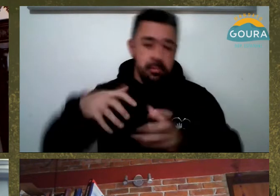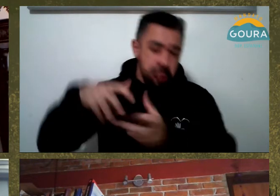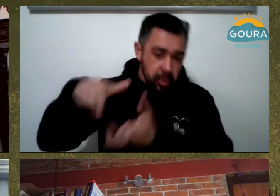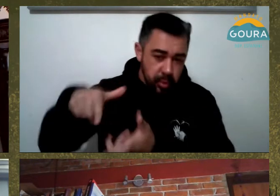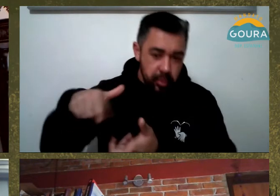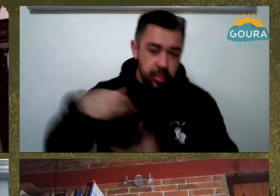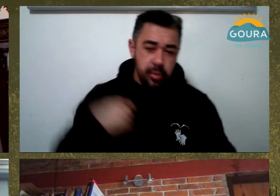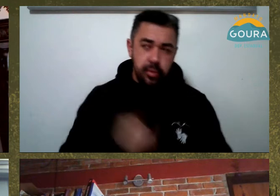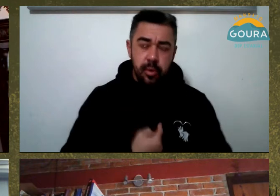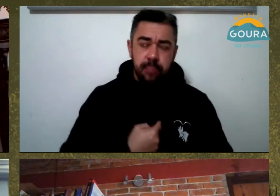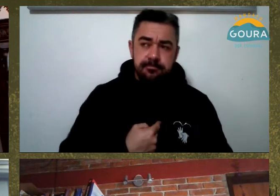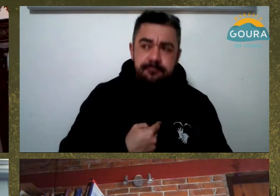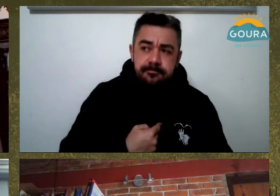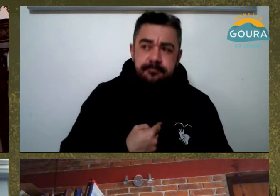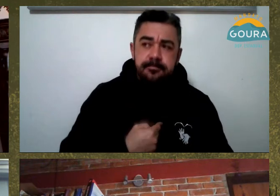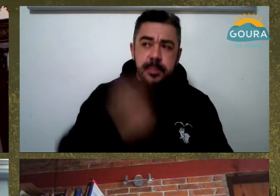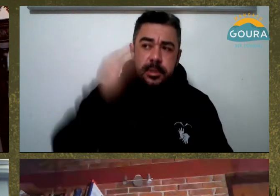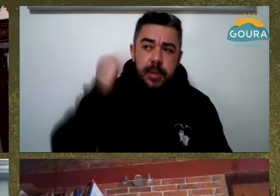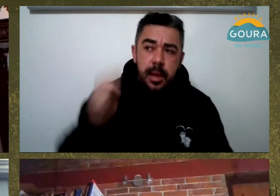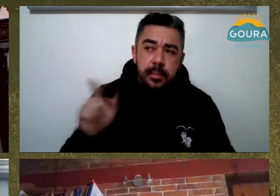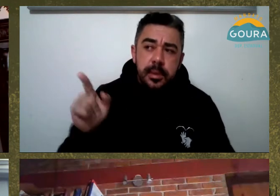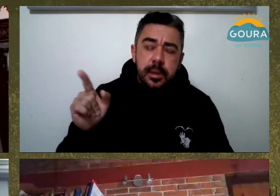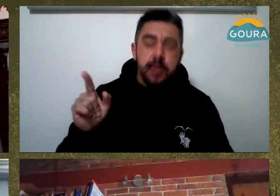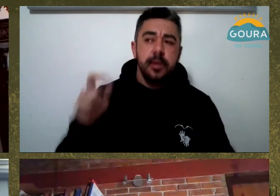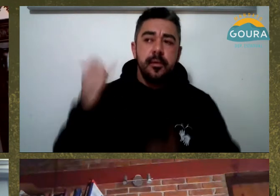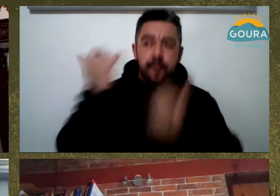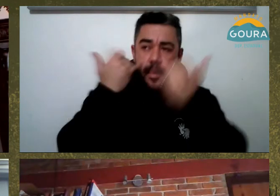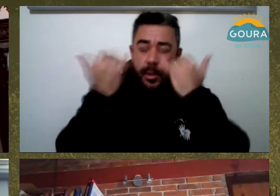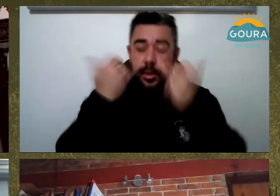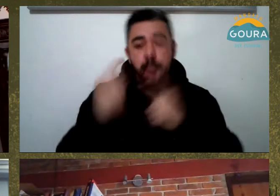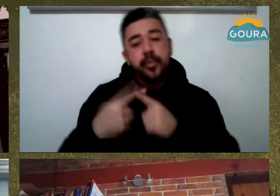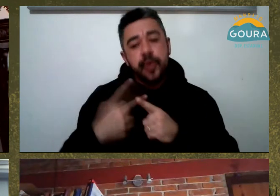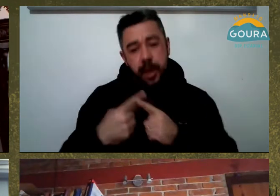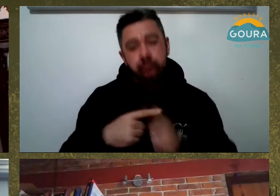ecos muito distantes e muito filtrados pela censura